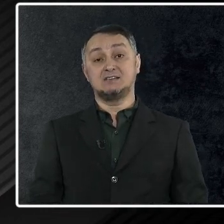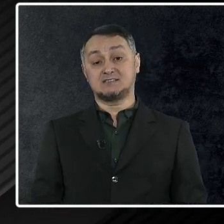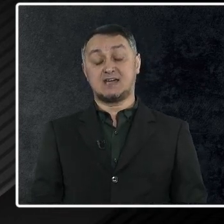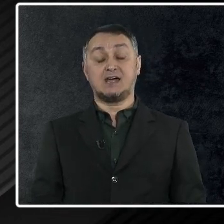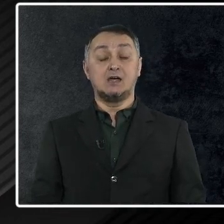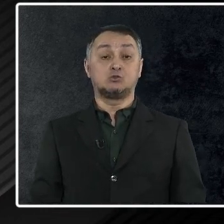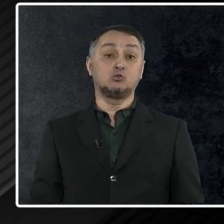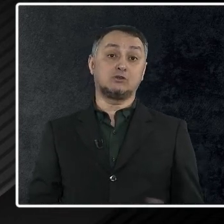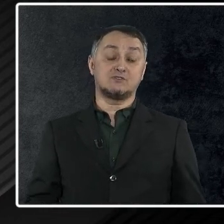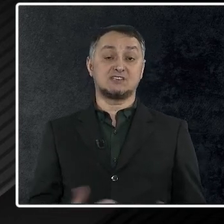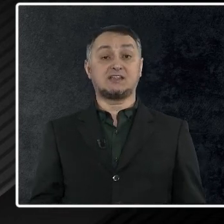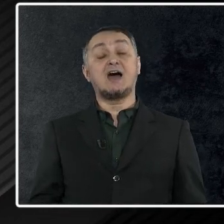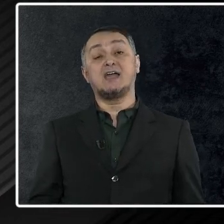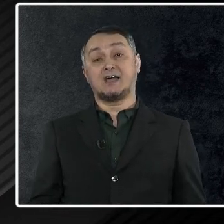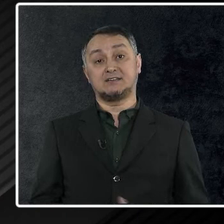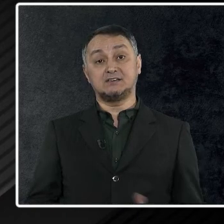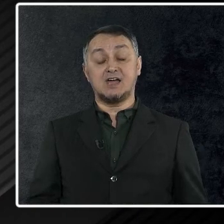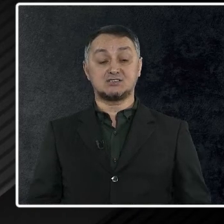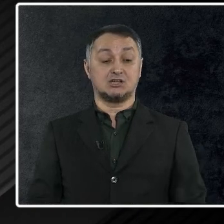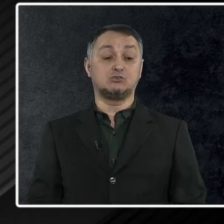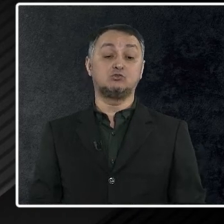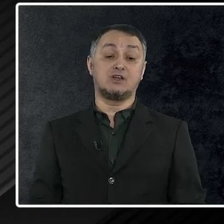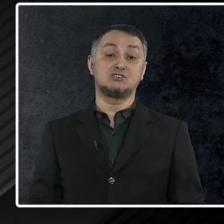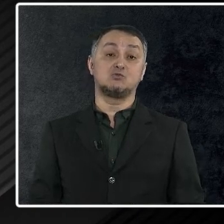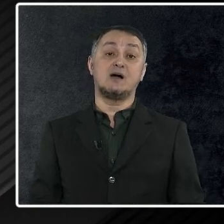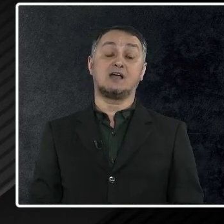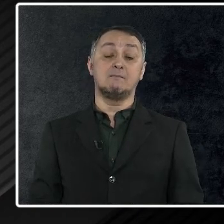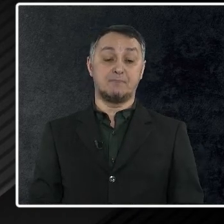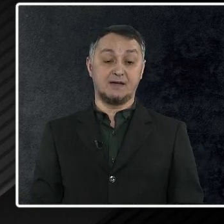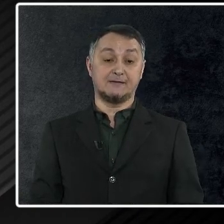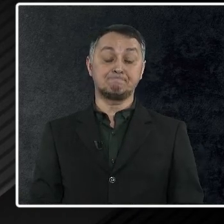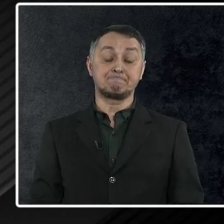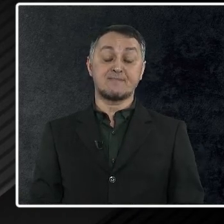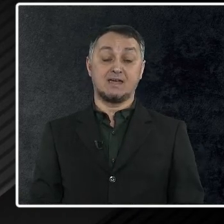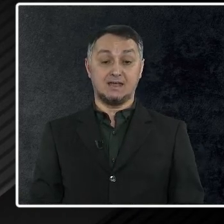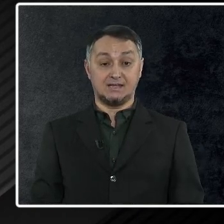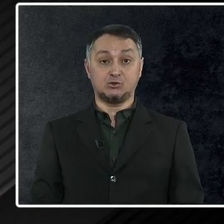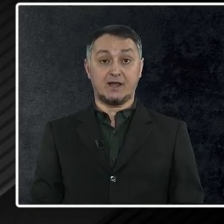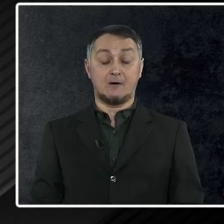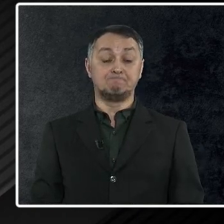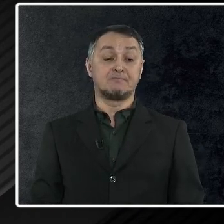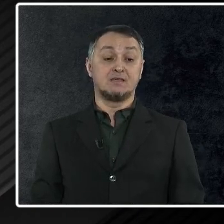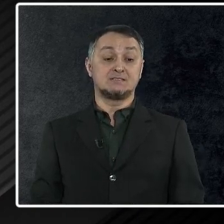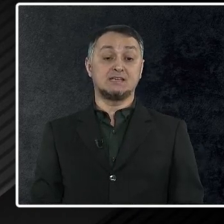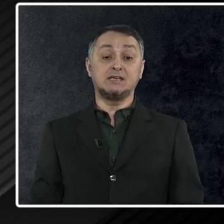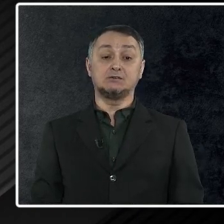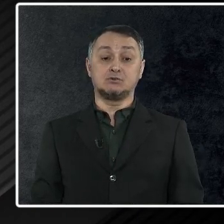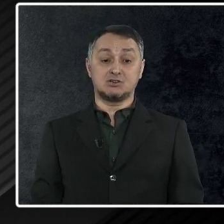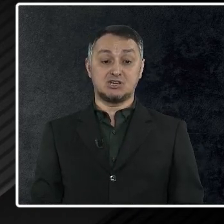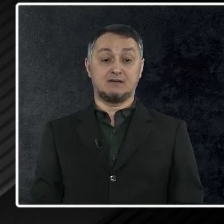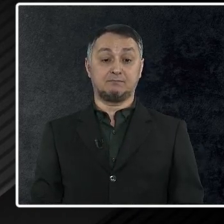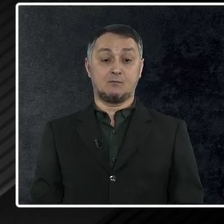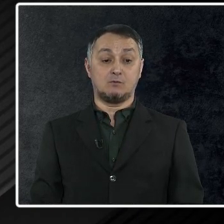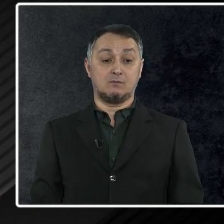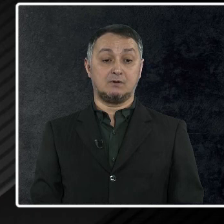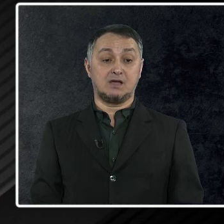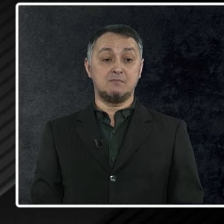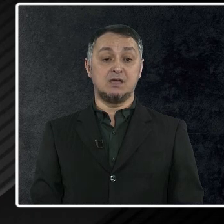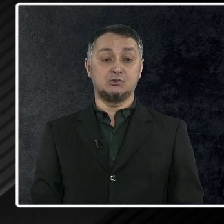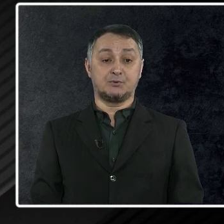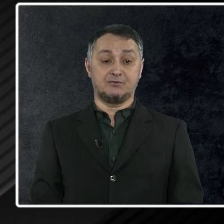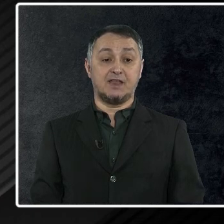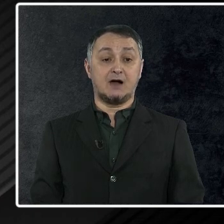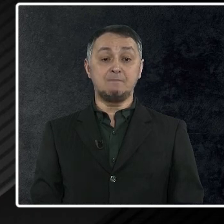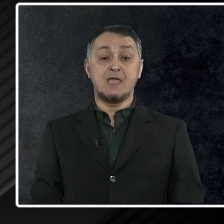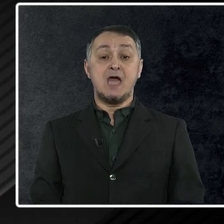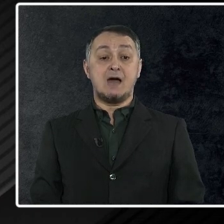a lançar tudo que você está arrecadando e gastando durante uma campanha eleitoral. Seguindo, nós já